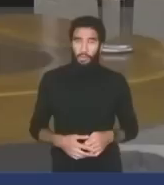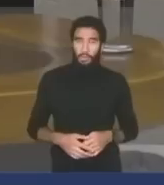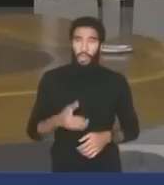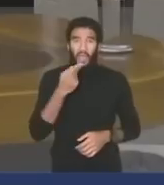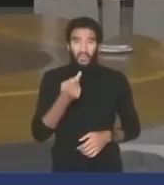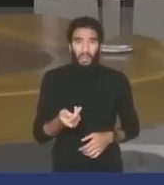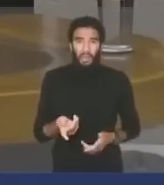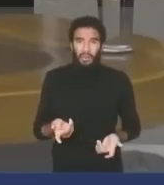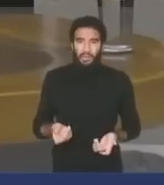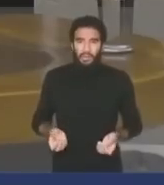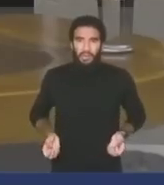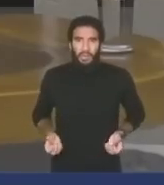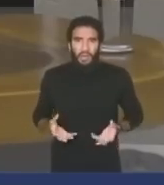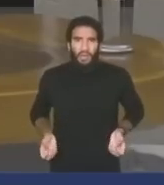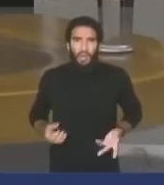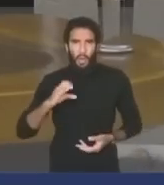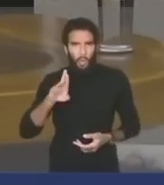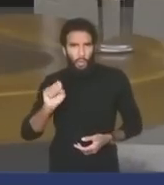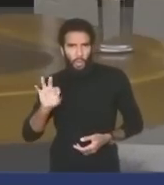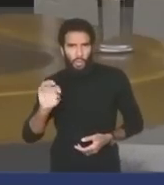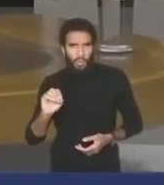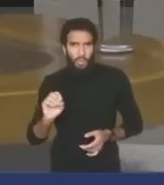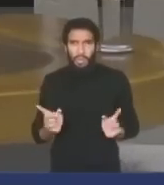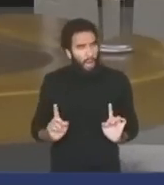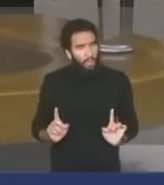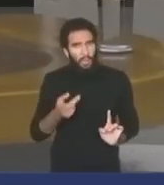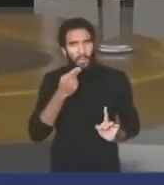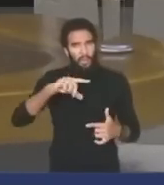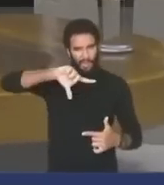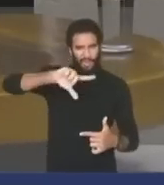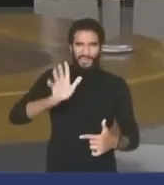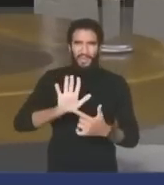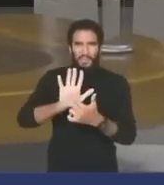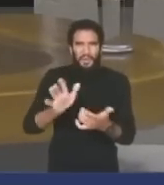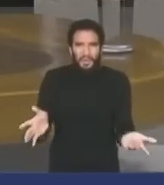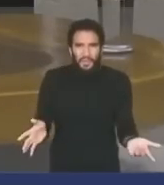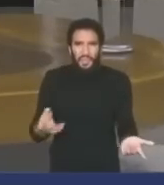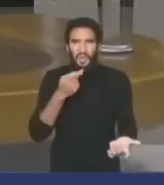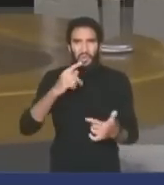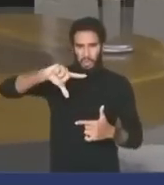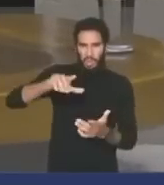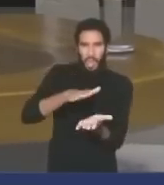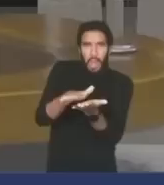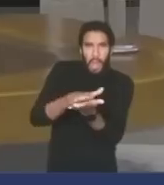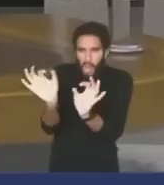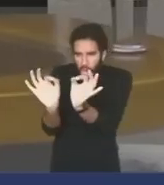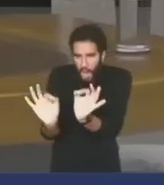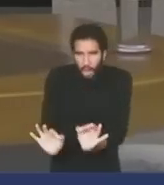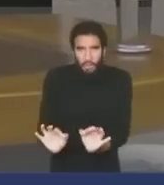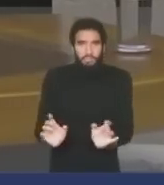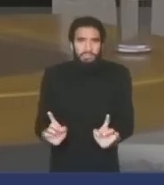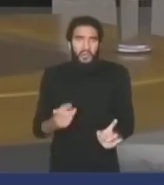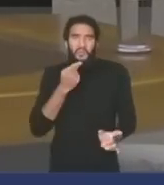nos pet shops, de custo. E o projeto fala de cartaz. Aqui já foi dito. Não diz que é um cartaz impresso, que é um cartaz elaborado, não fala qual é o